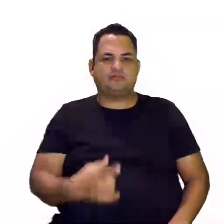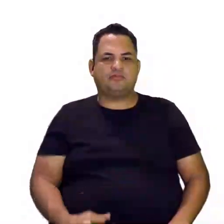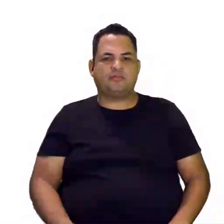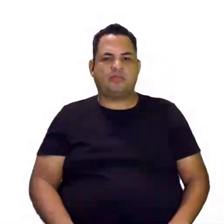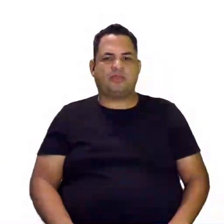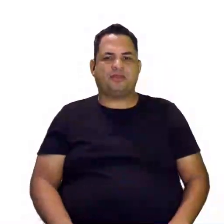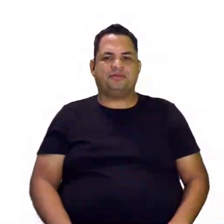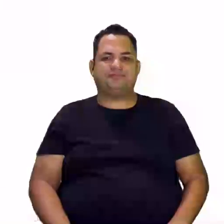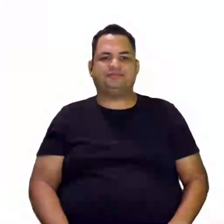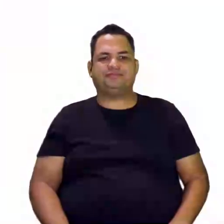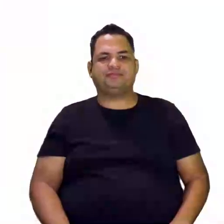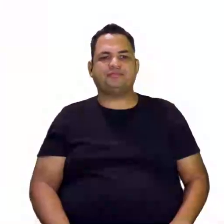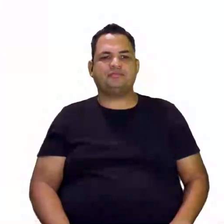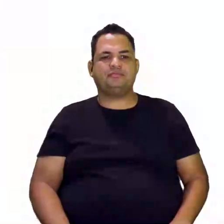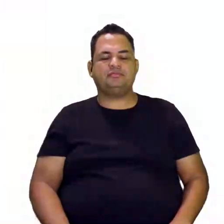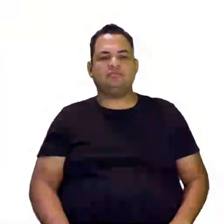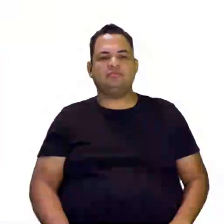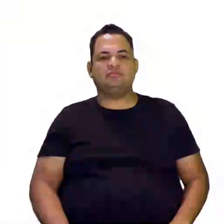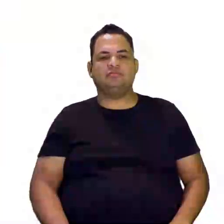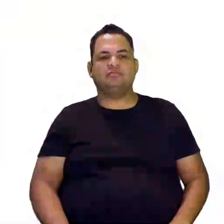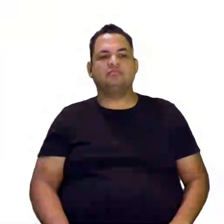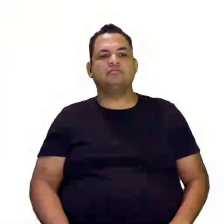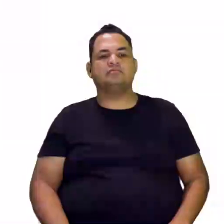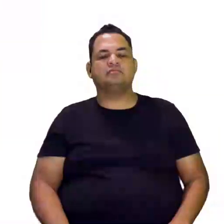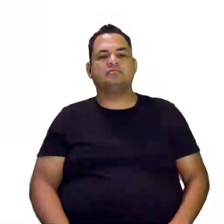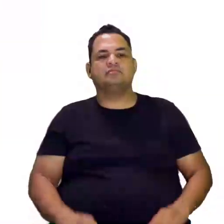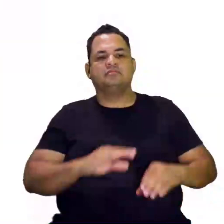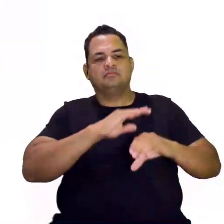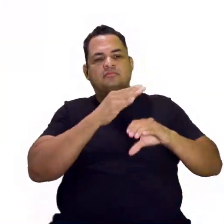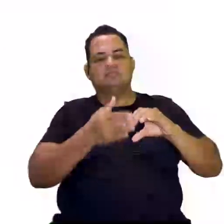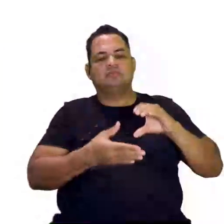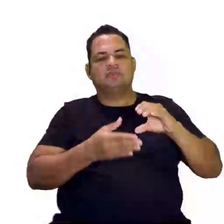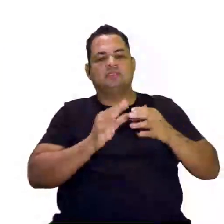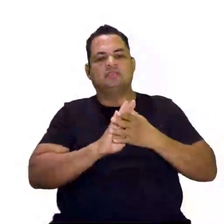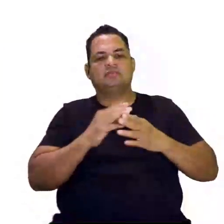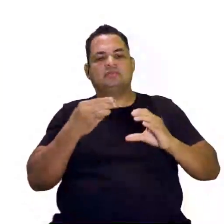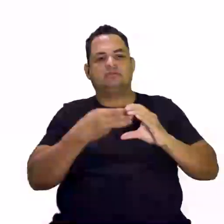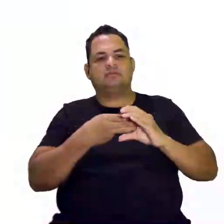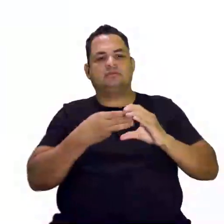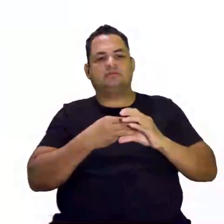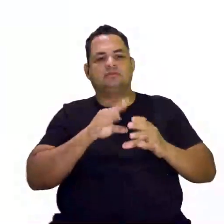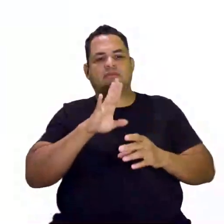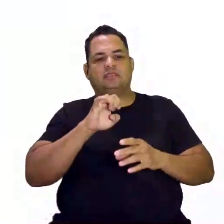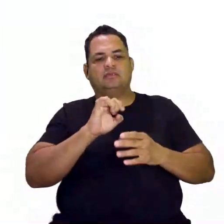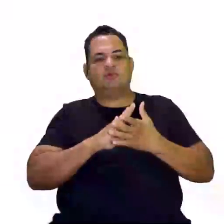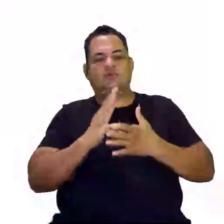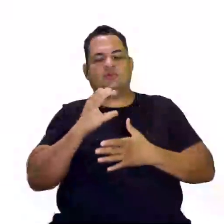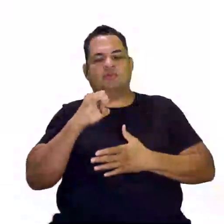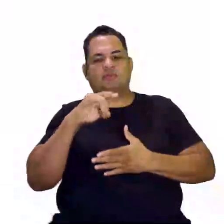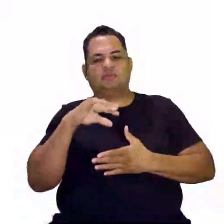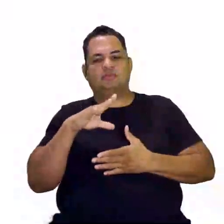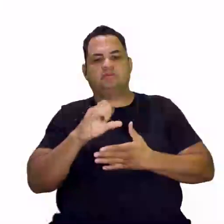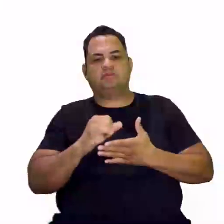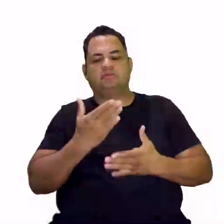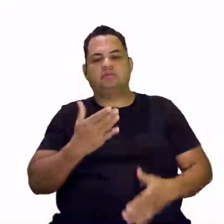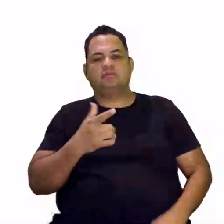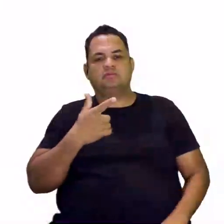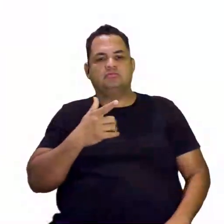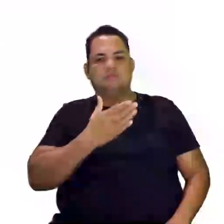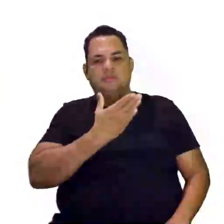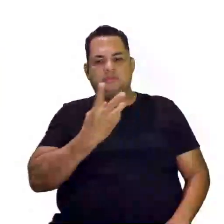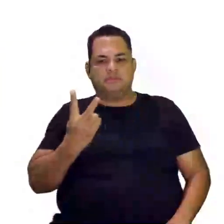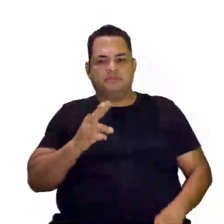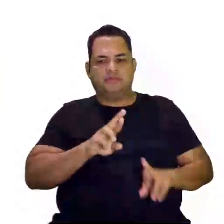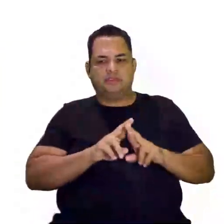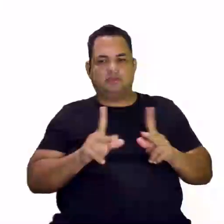você destacar, a parede celular, o vacúolo e o cloroplasto. Tudo